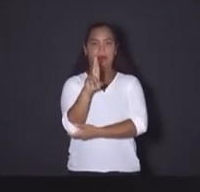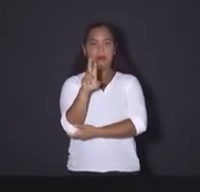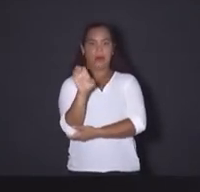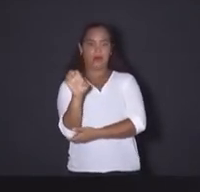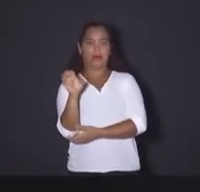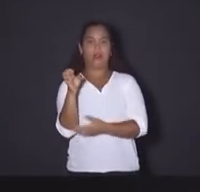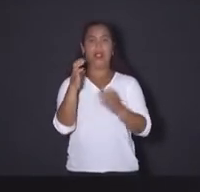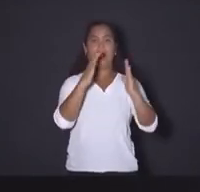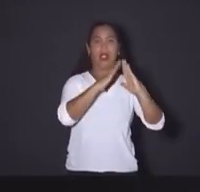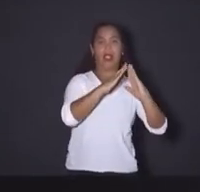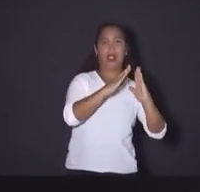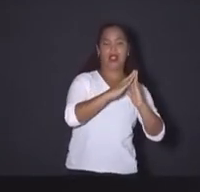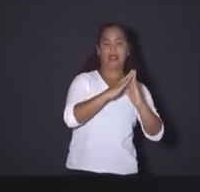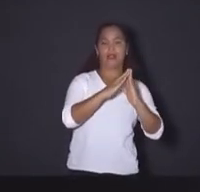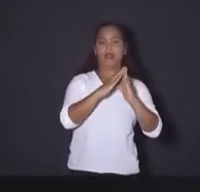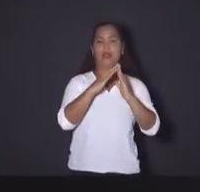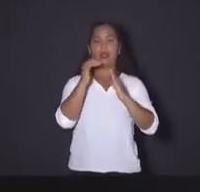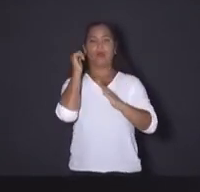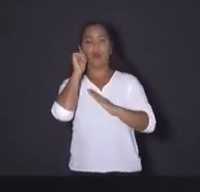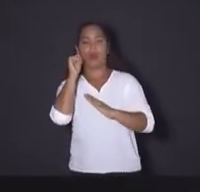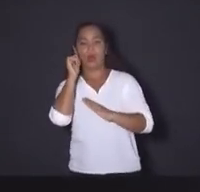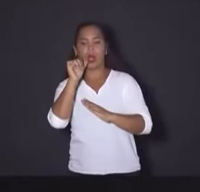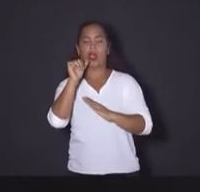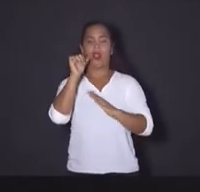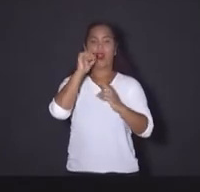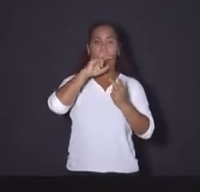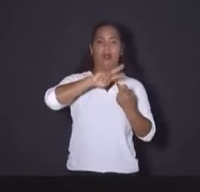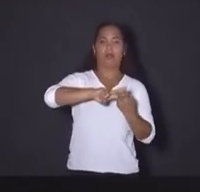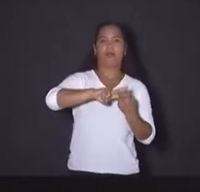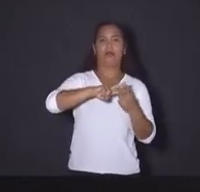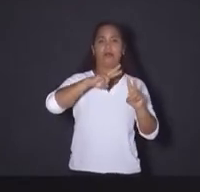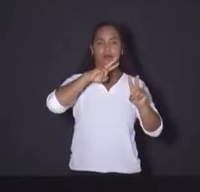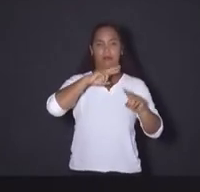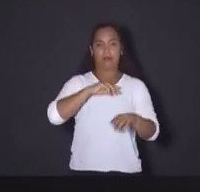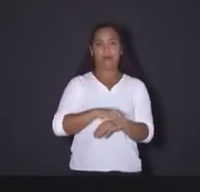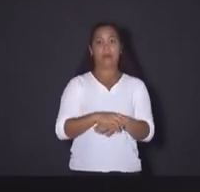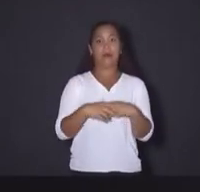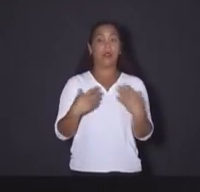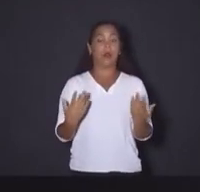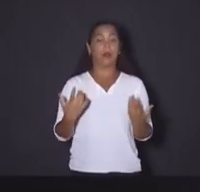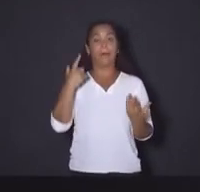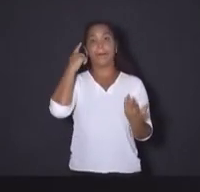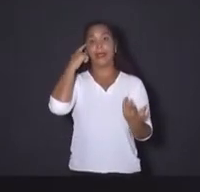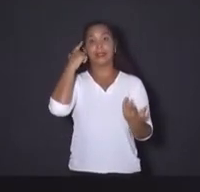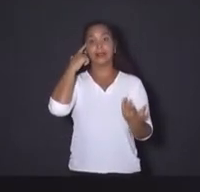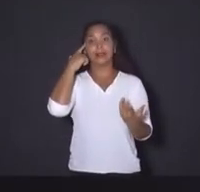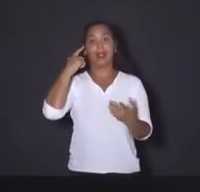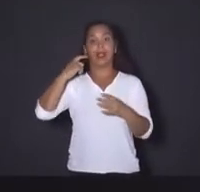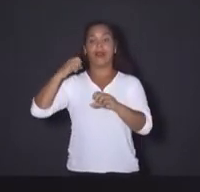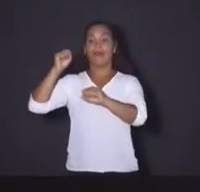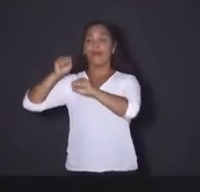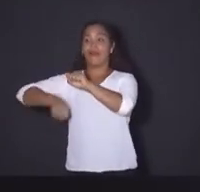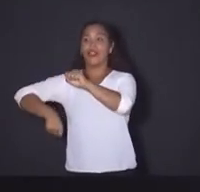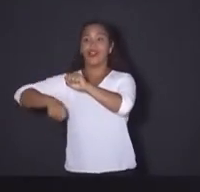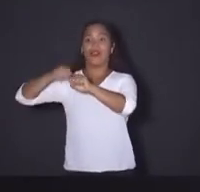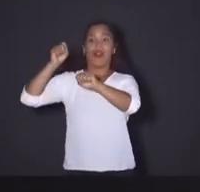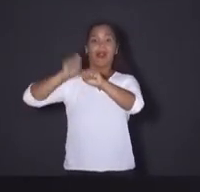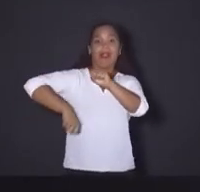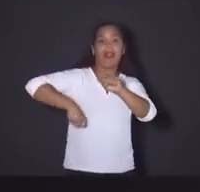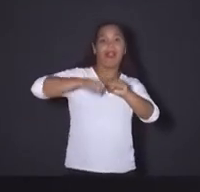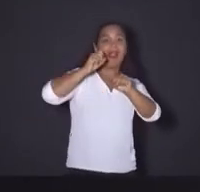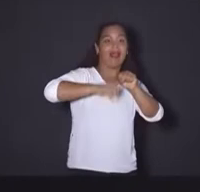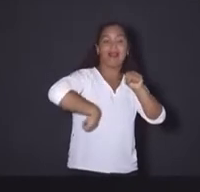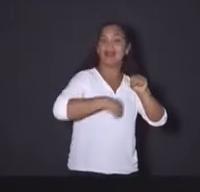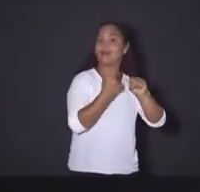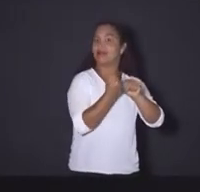da mulher, num mote para estar repensando... as várias violências que a gente, enquanto mulher,